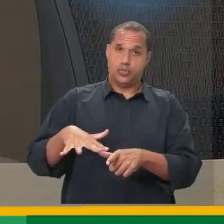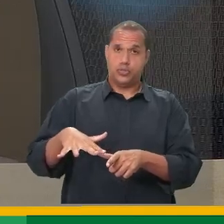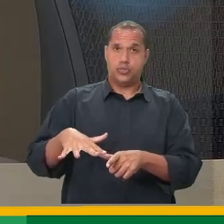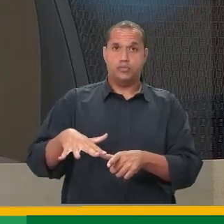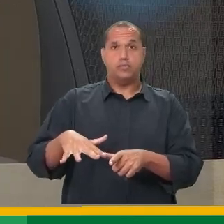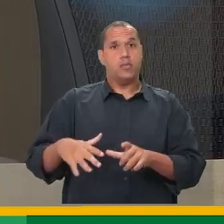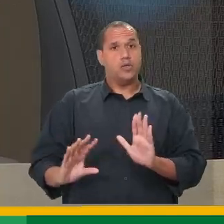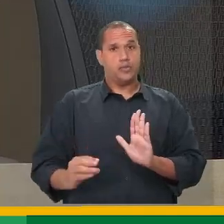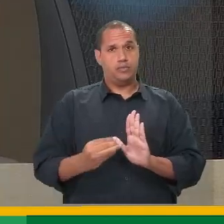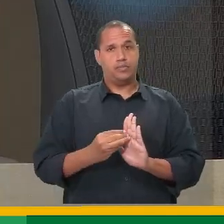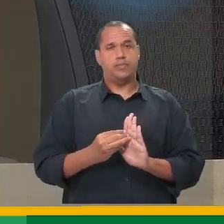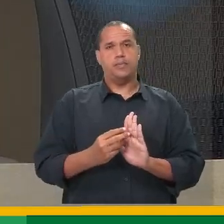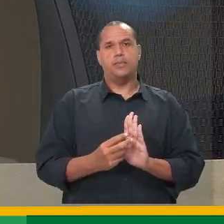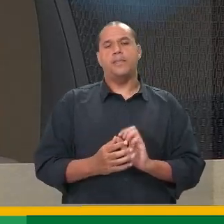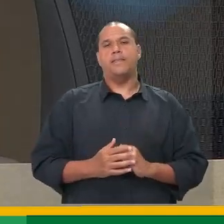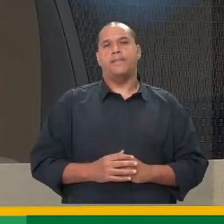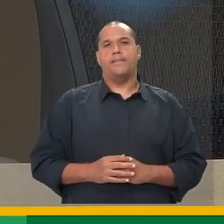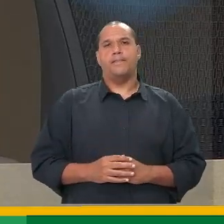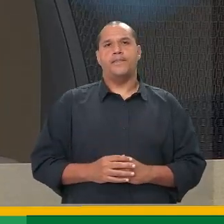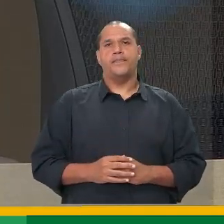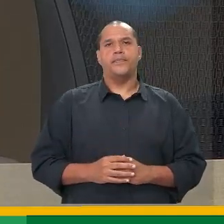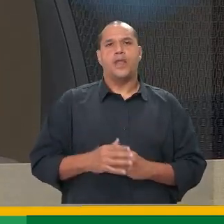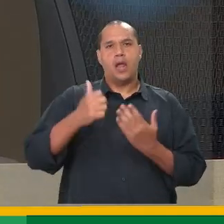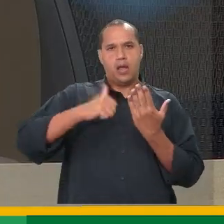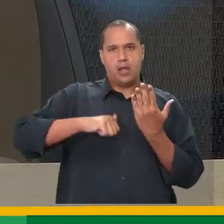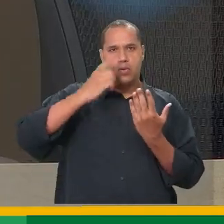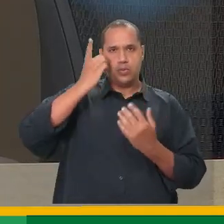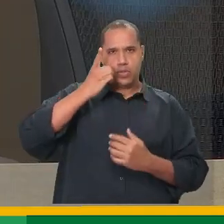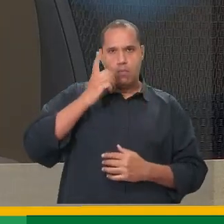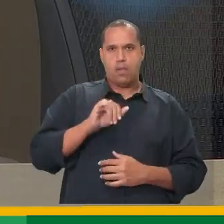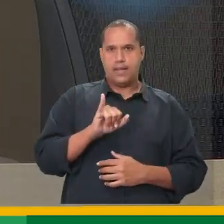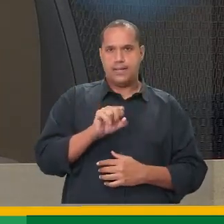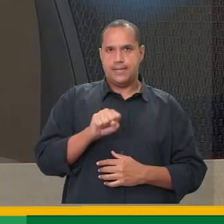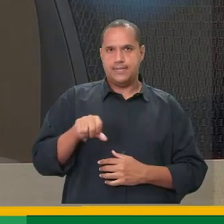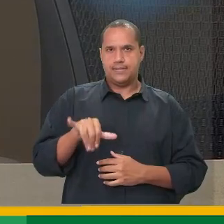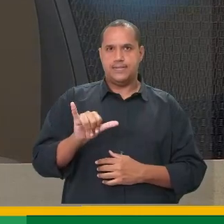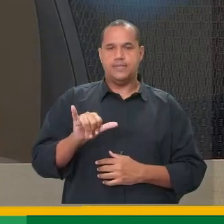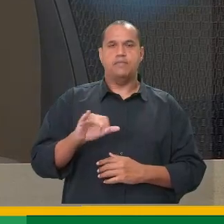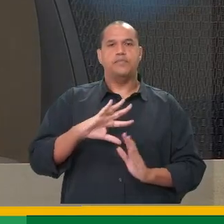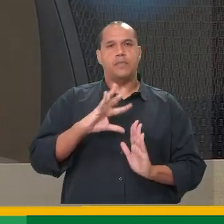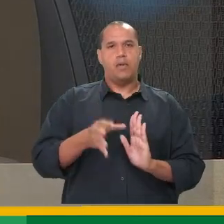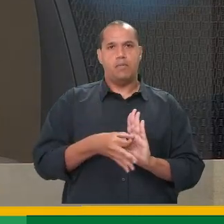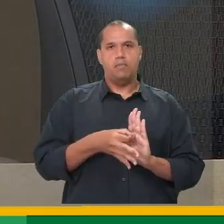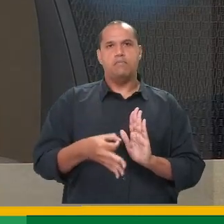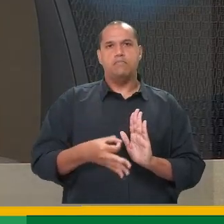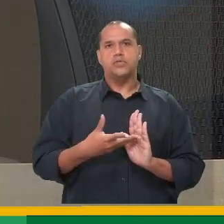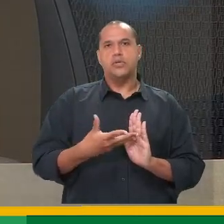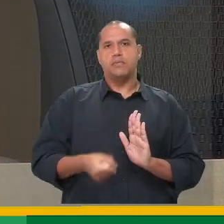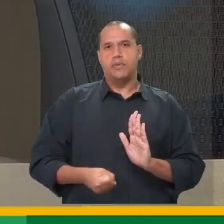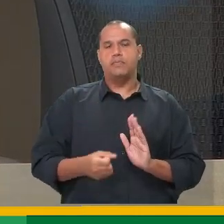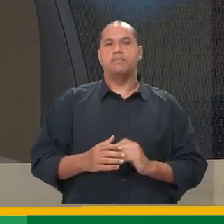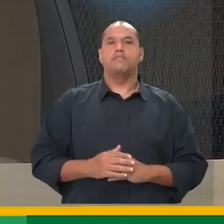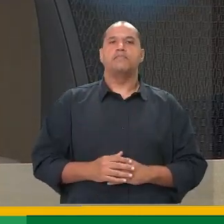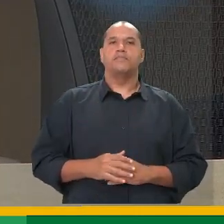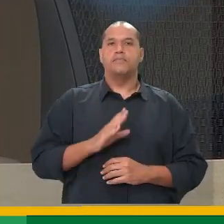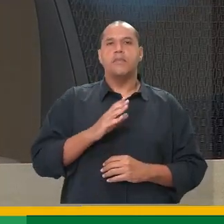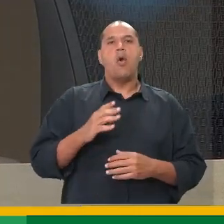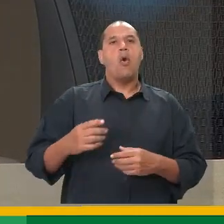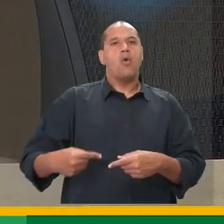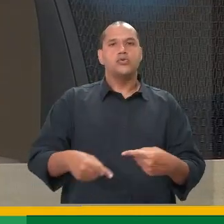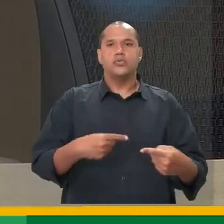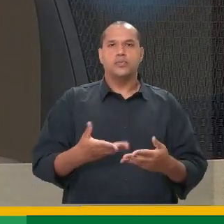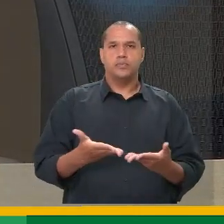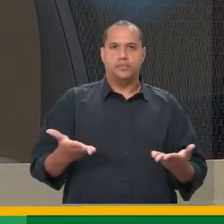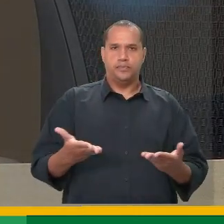que especifica relator Deputado isin comparecer favorável à matéria o projeto está em